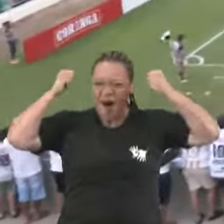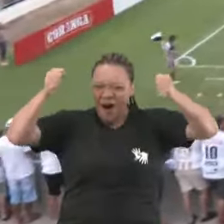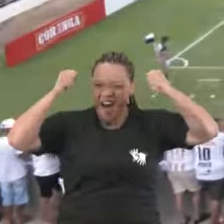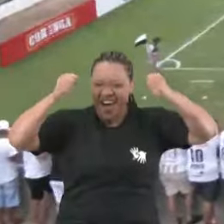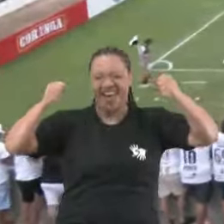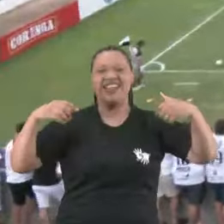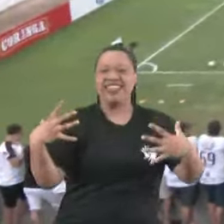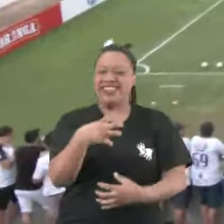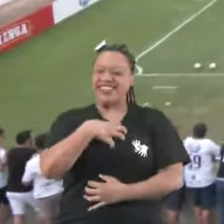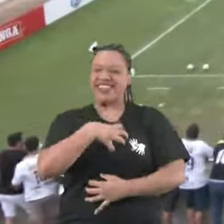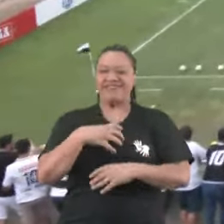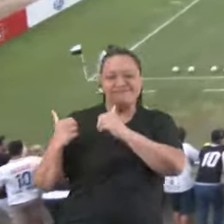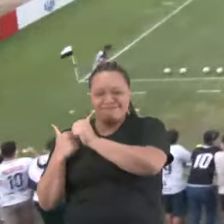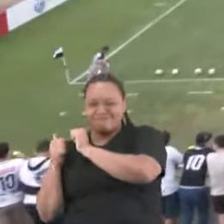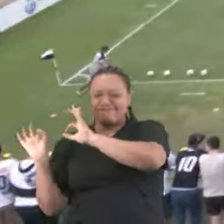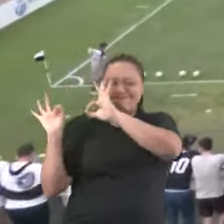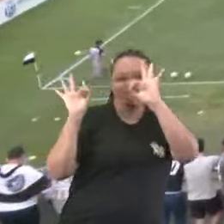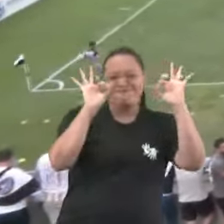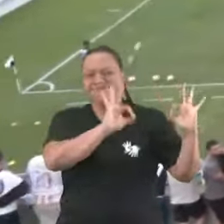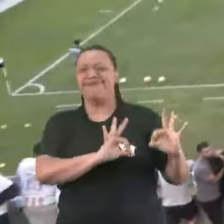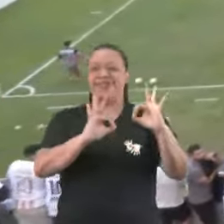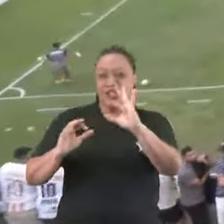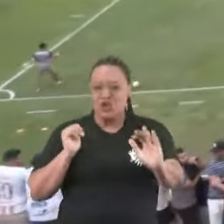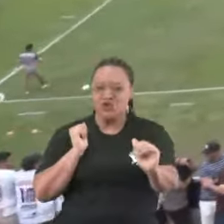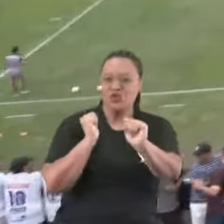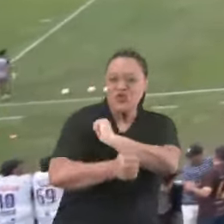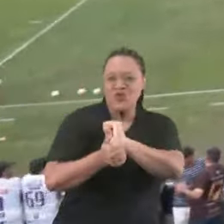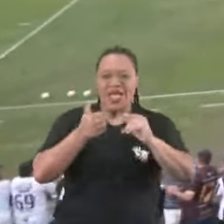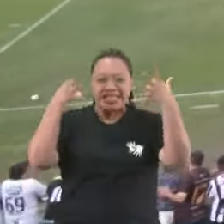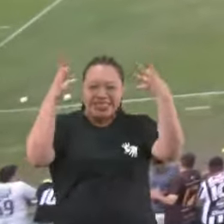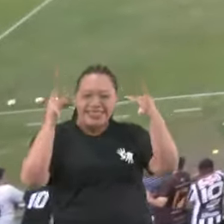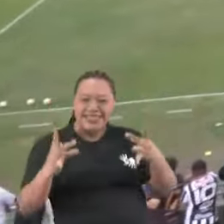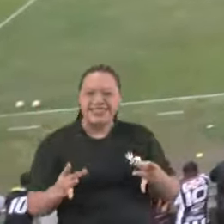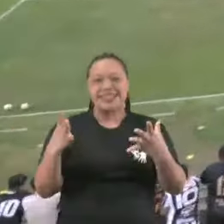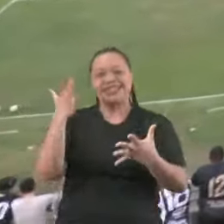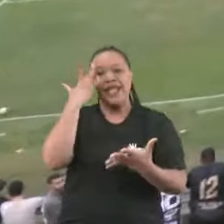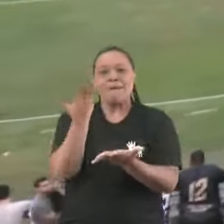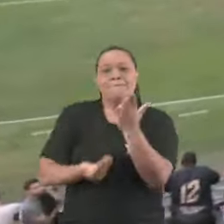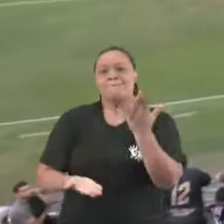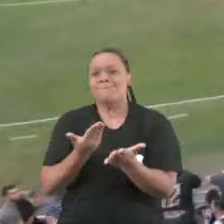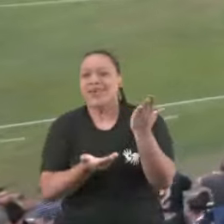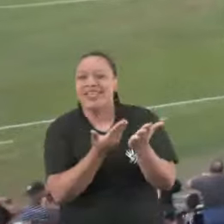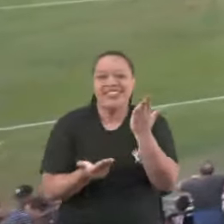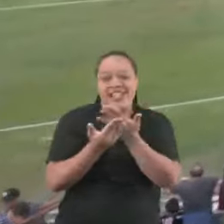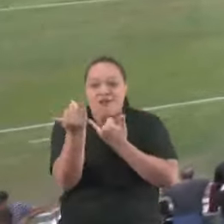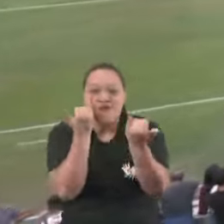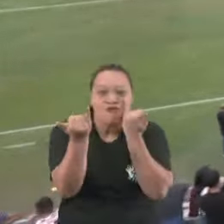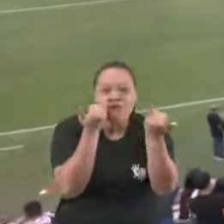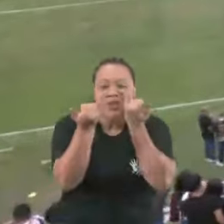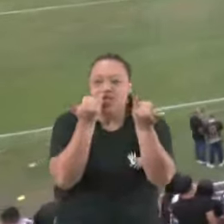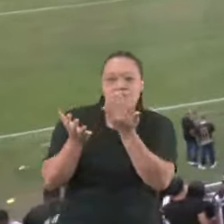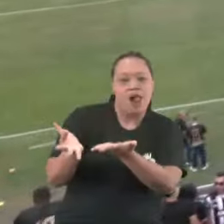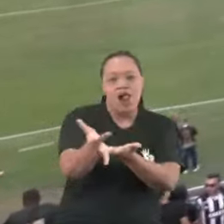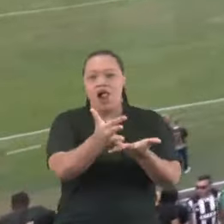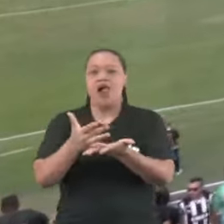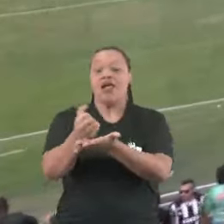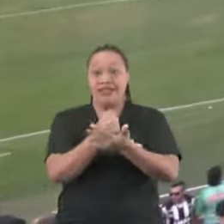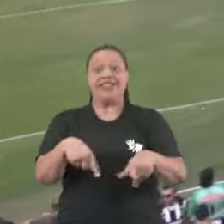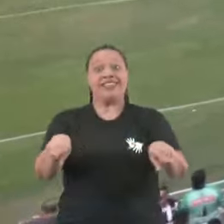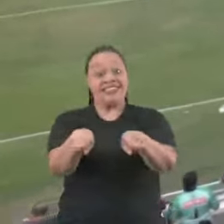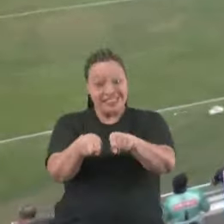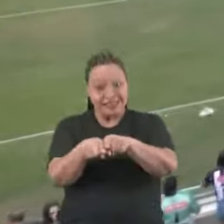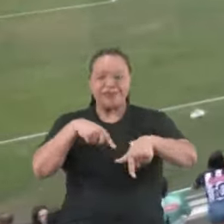abraçado, possa acompanhar essa grande decisão nos mínimos detalhes, sem perder nenhuma informação. Além